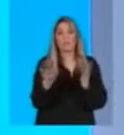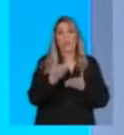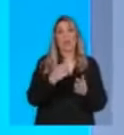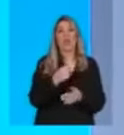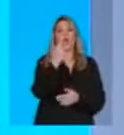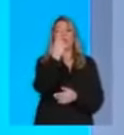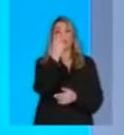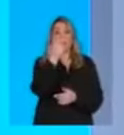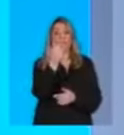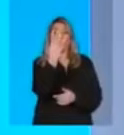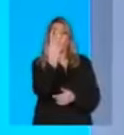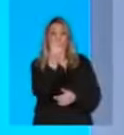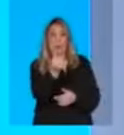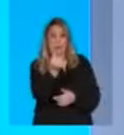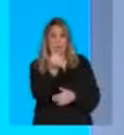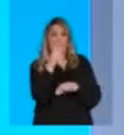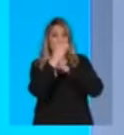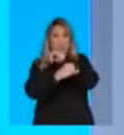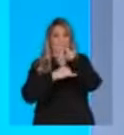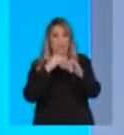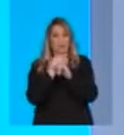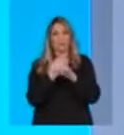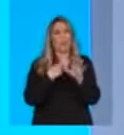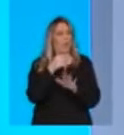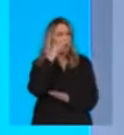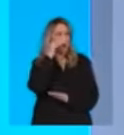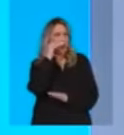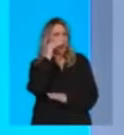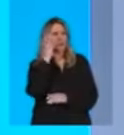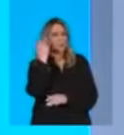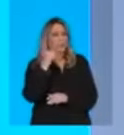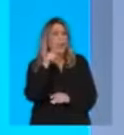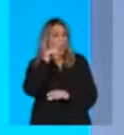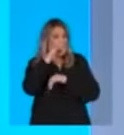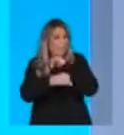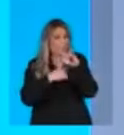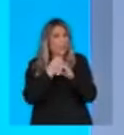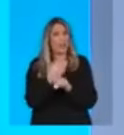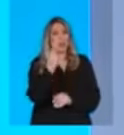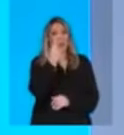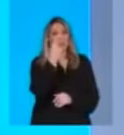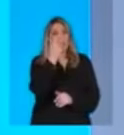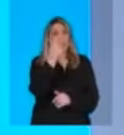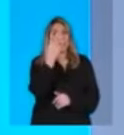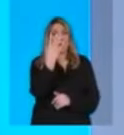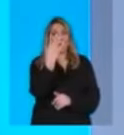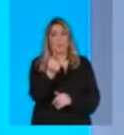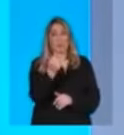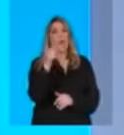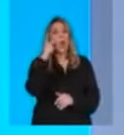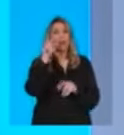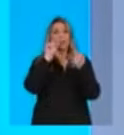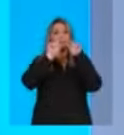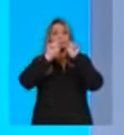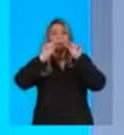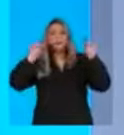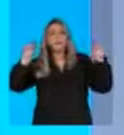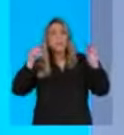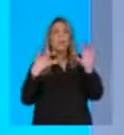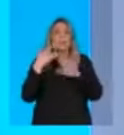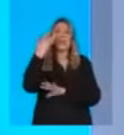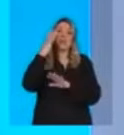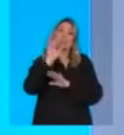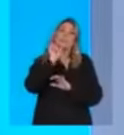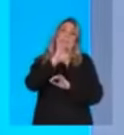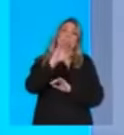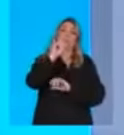1746 viu Pedro Paulo é curioso isso lá no site no 746 tá lá no site não sei se vocês já mudaram porque eu já